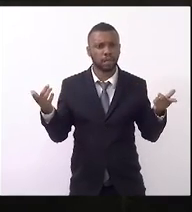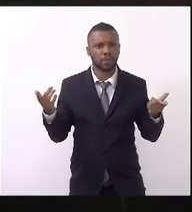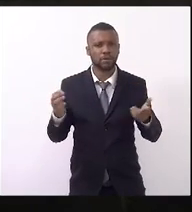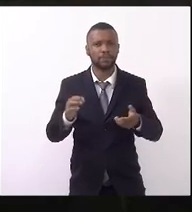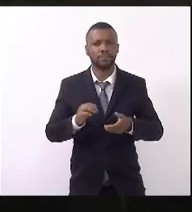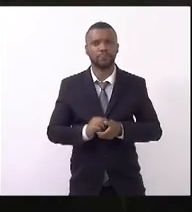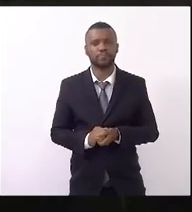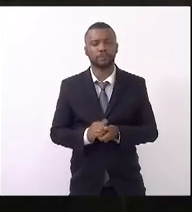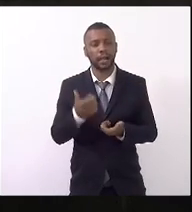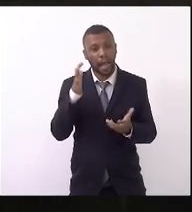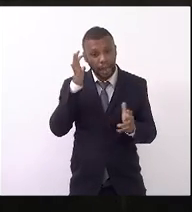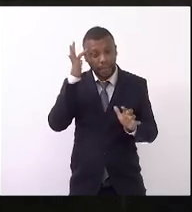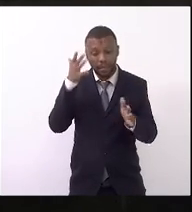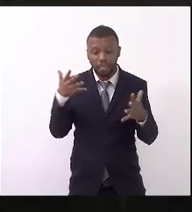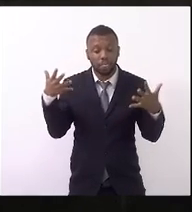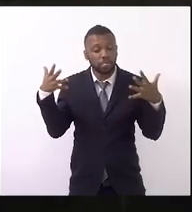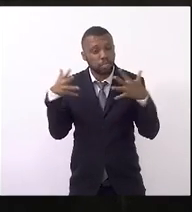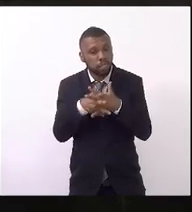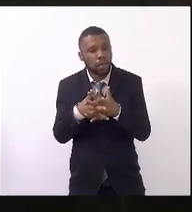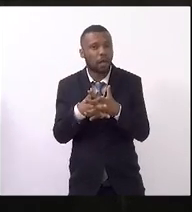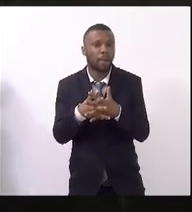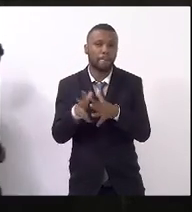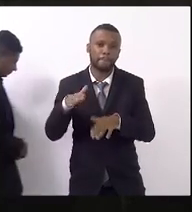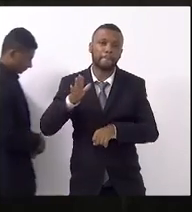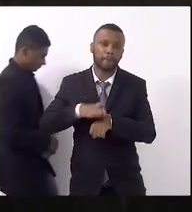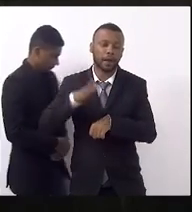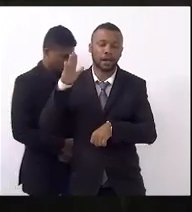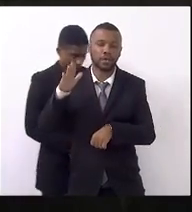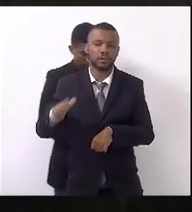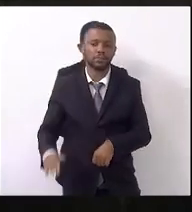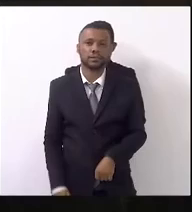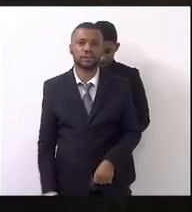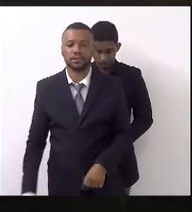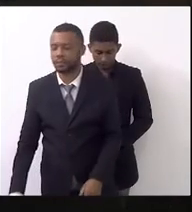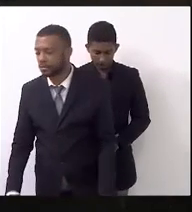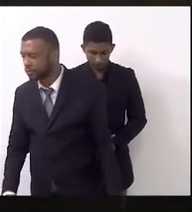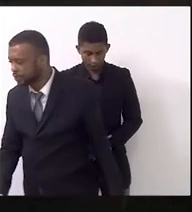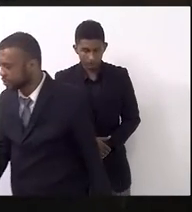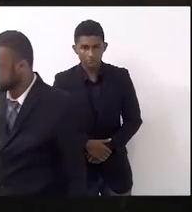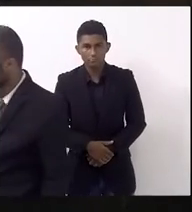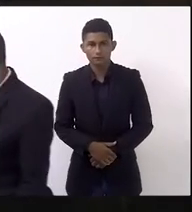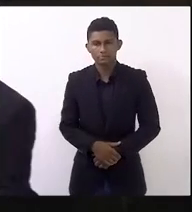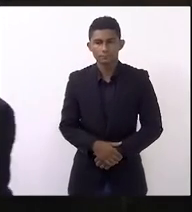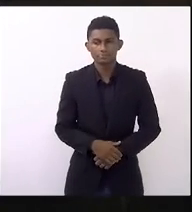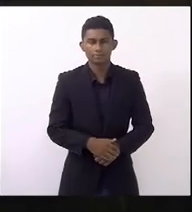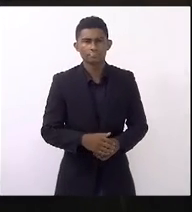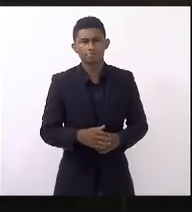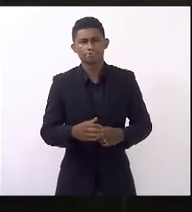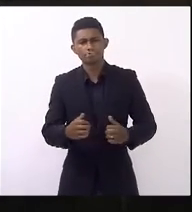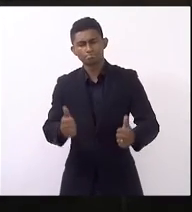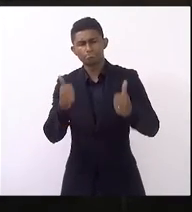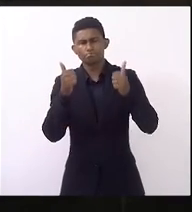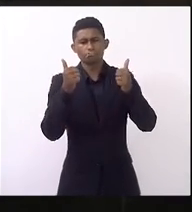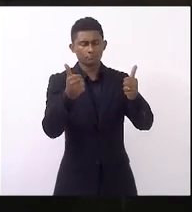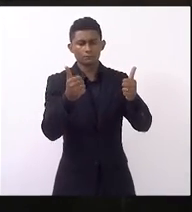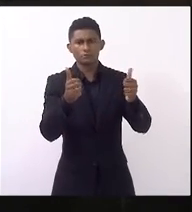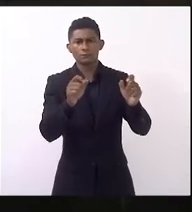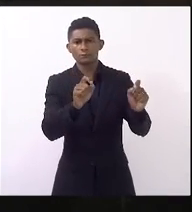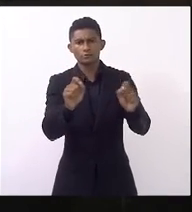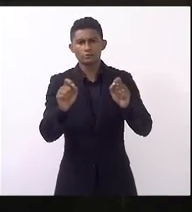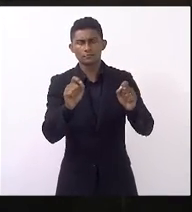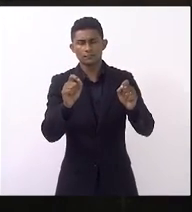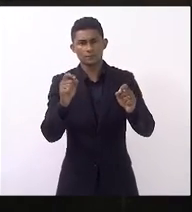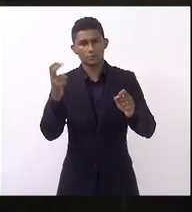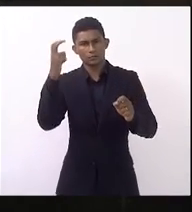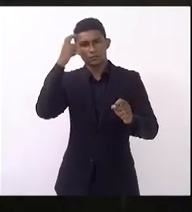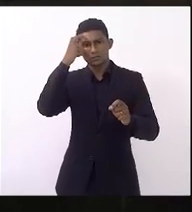A realidade é muito mais complexa do que isso. Mas o que seria o bem? Financiar a retomada da atividade cultural ou